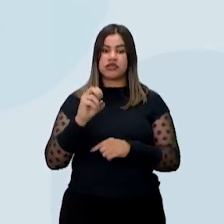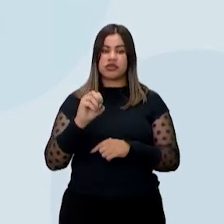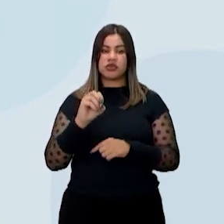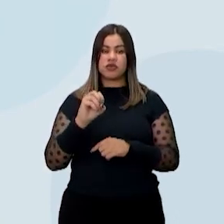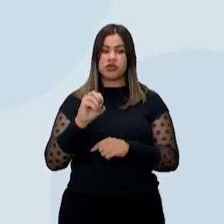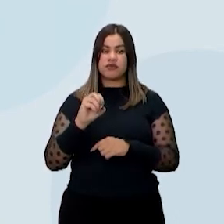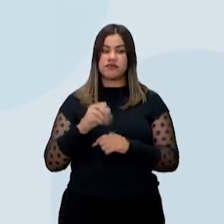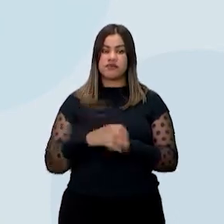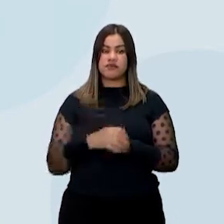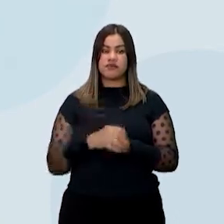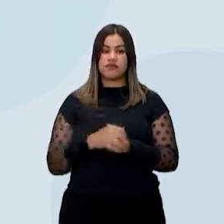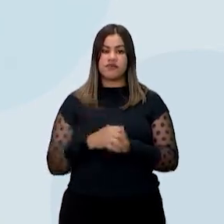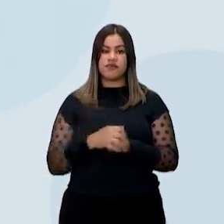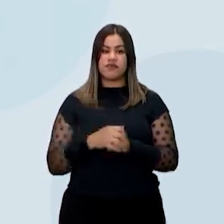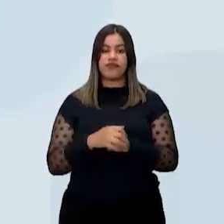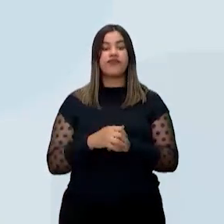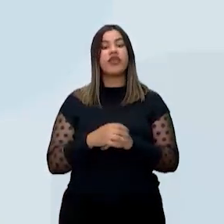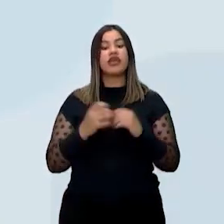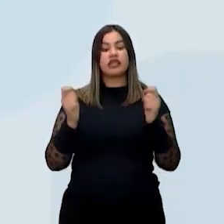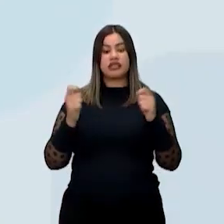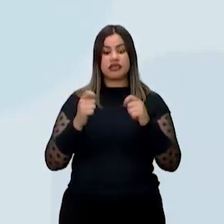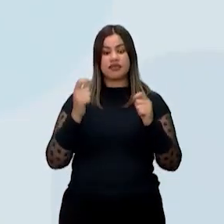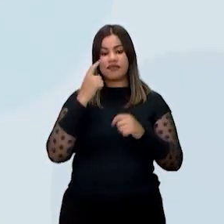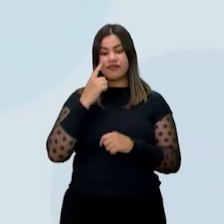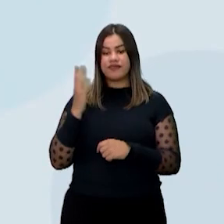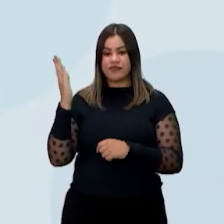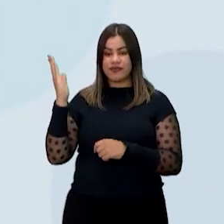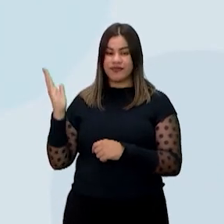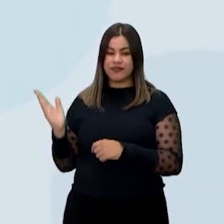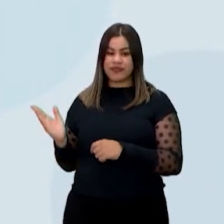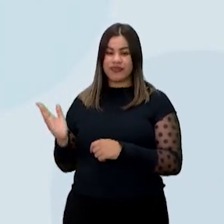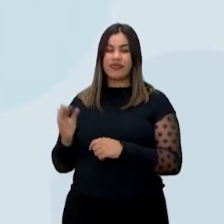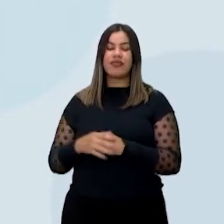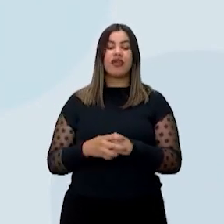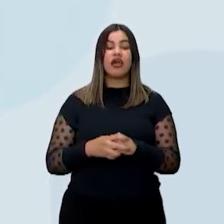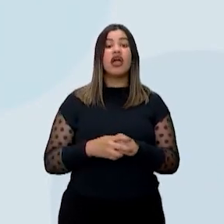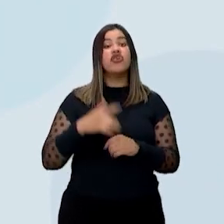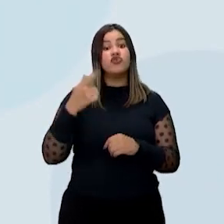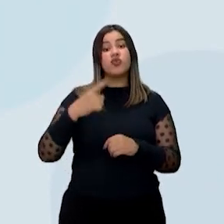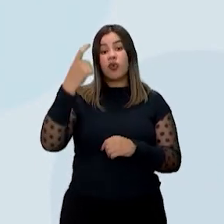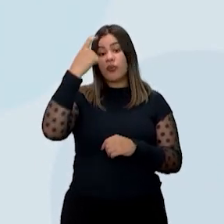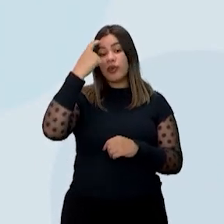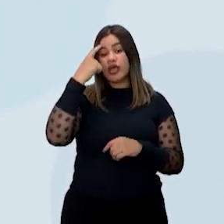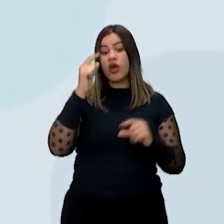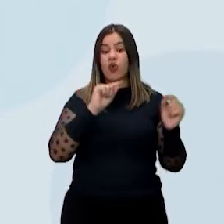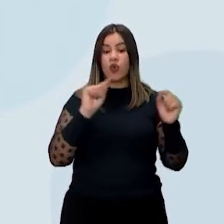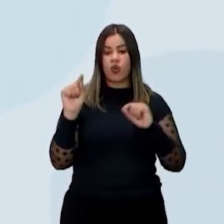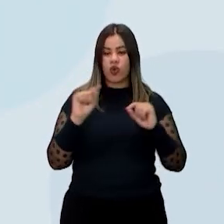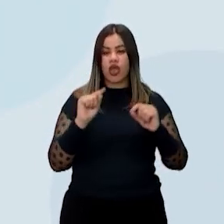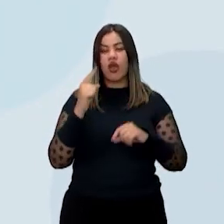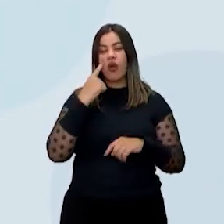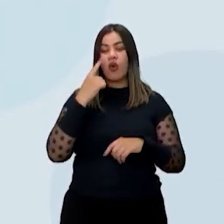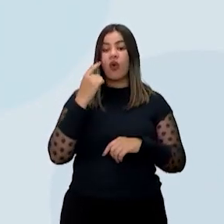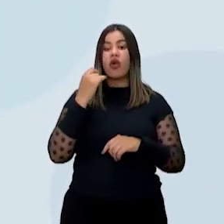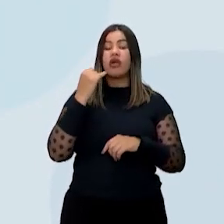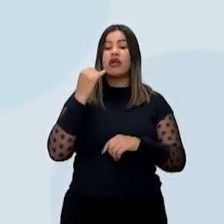você poderia comprar 50 salgadinhos. Também você pode pensar o seguinte, ó, olha esse outro dado aqui,